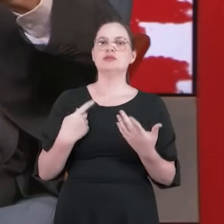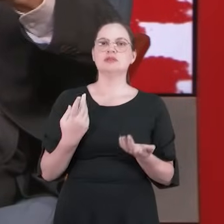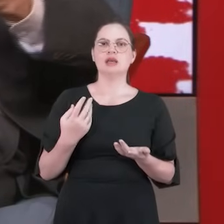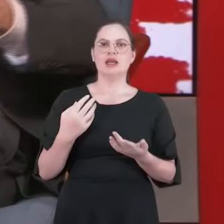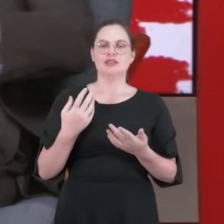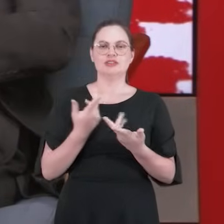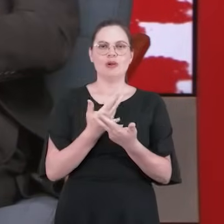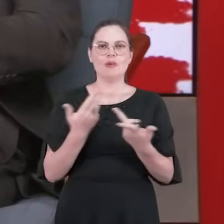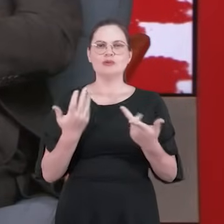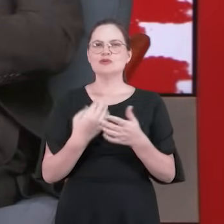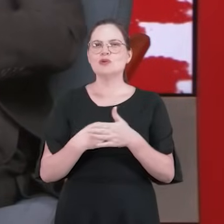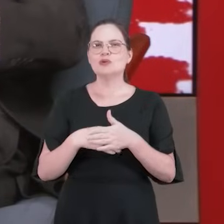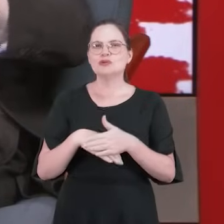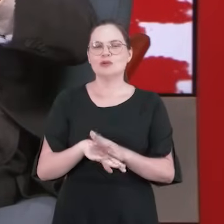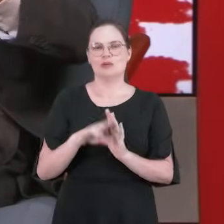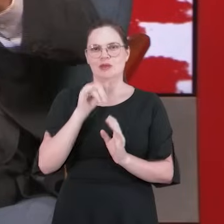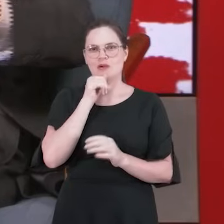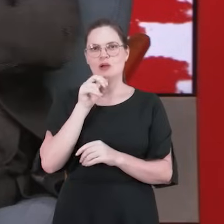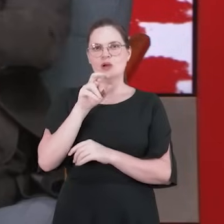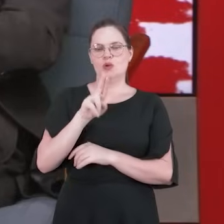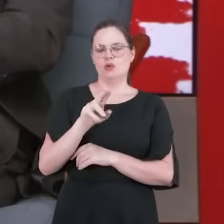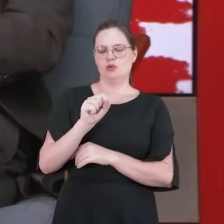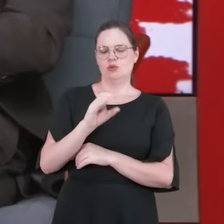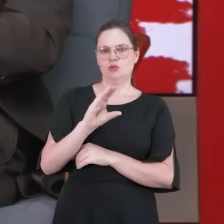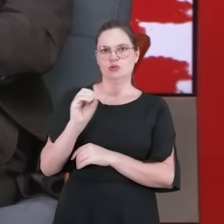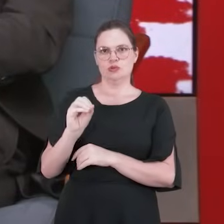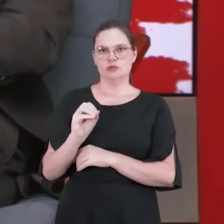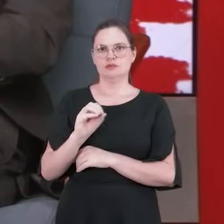e costumes. As pessoas tinham que